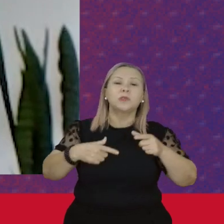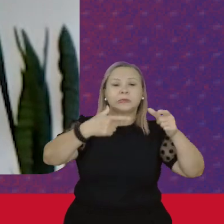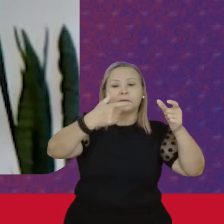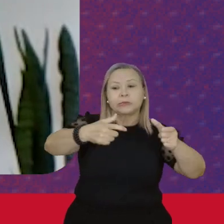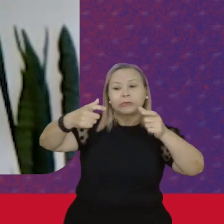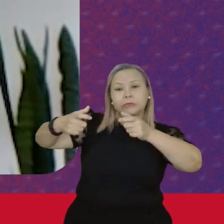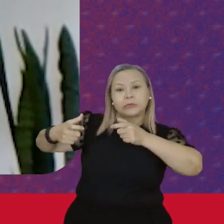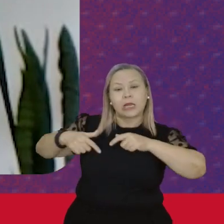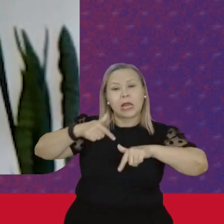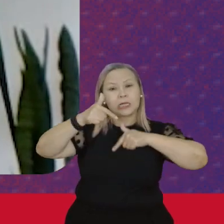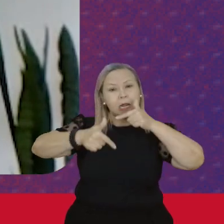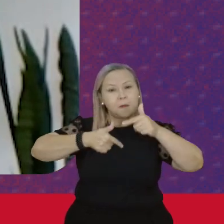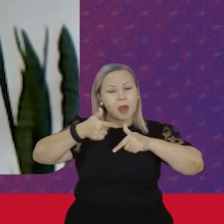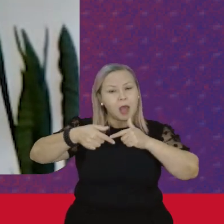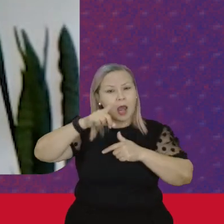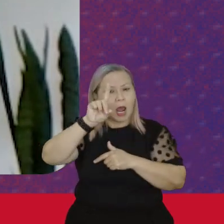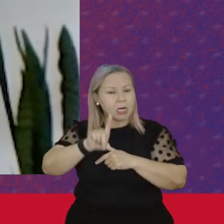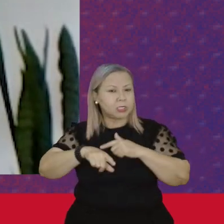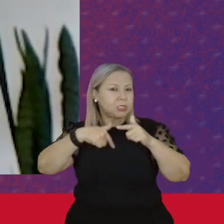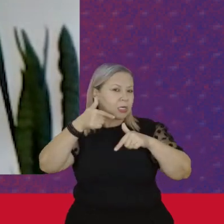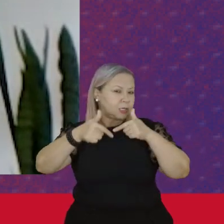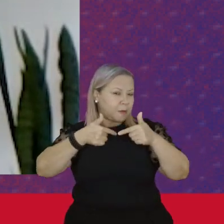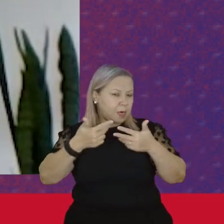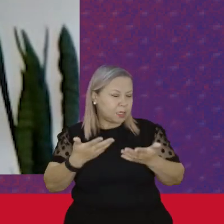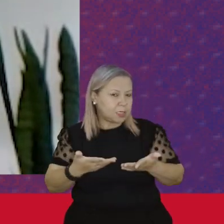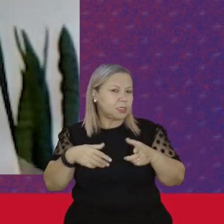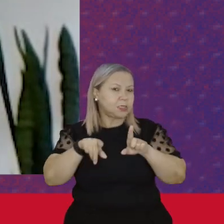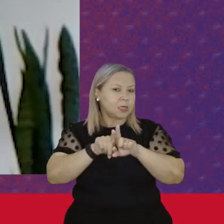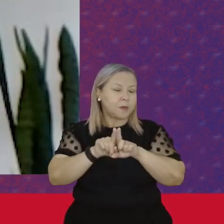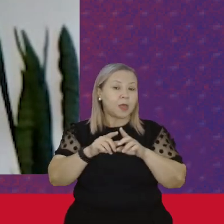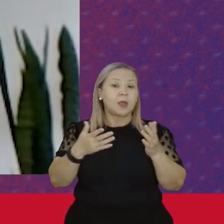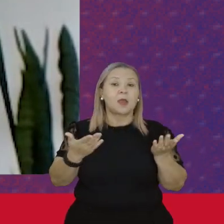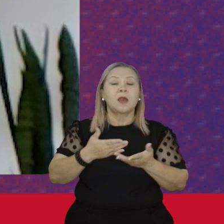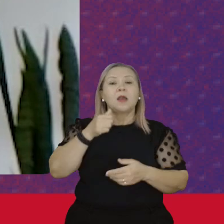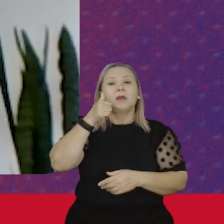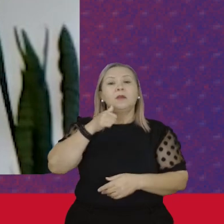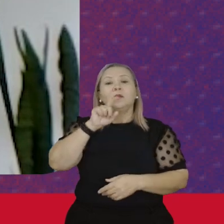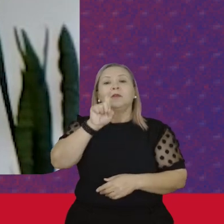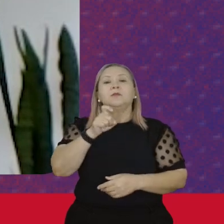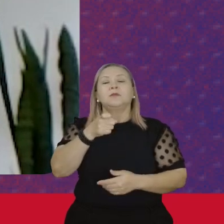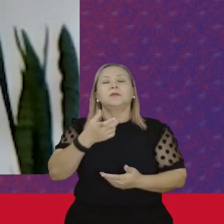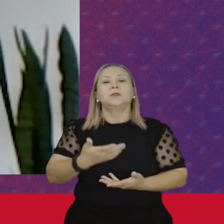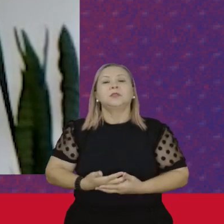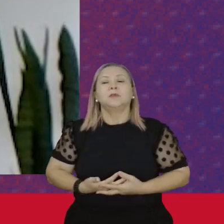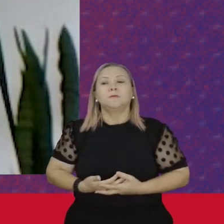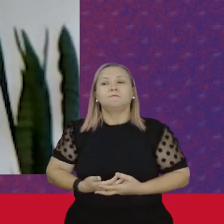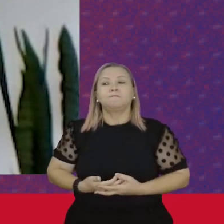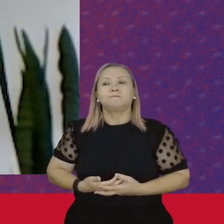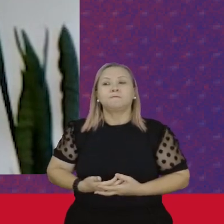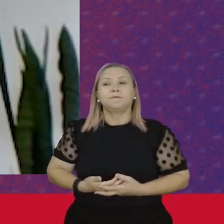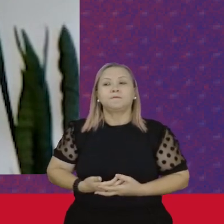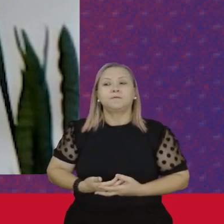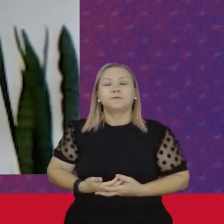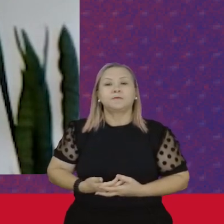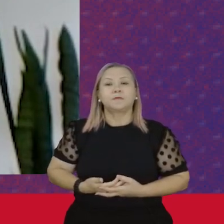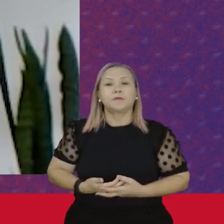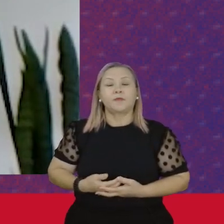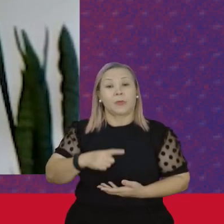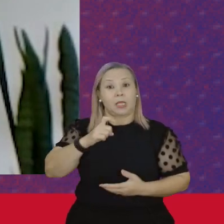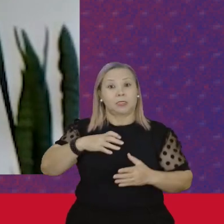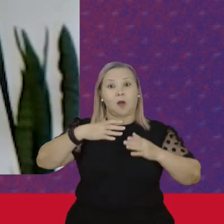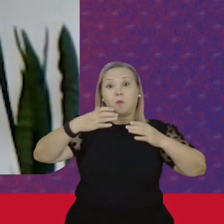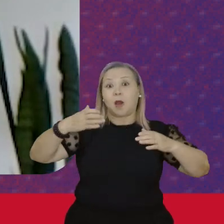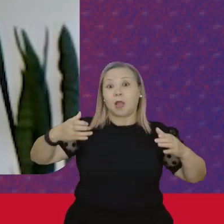trabalho, muitos direitos trabalhistas. Hoje, as mulheres são são maioria